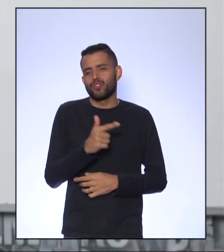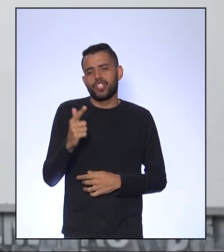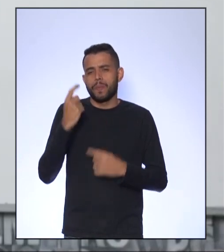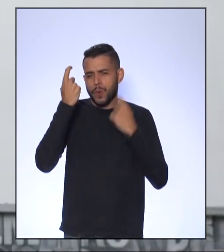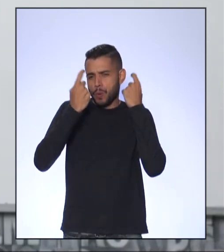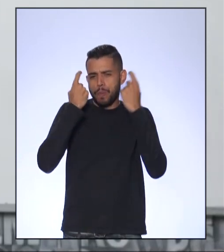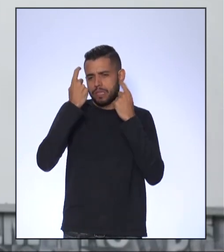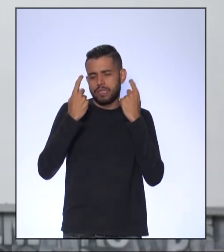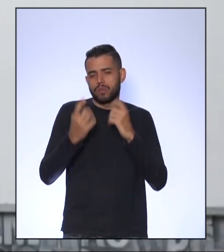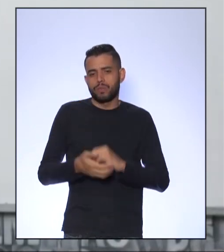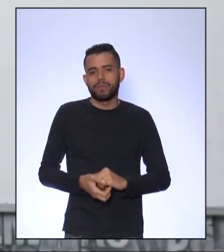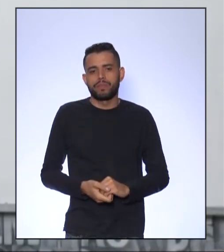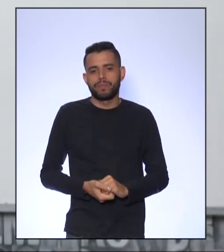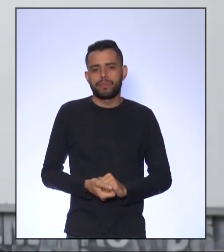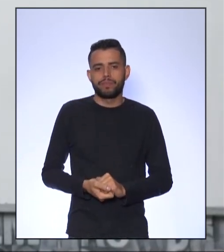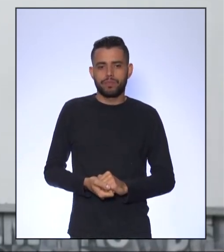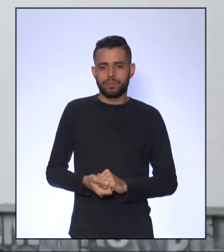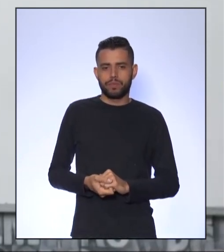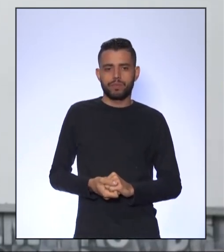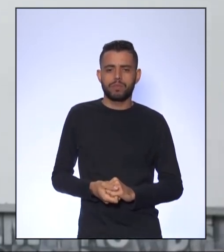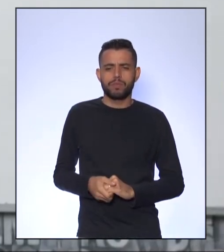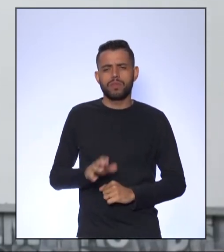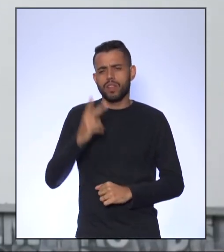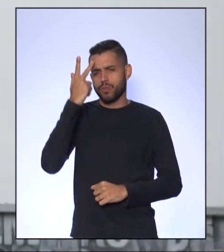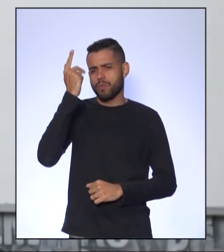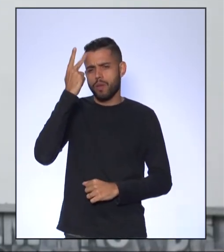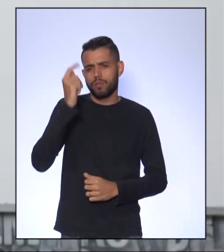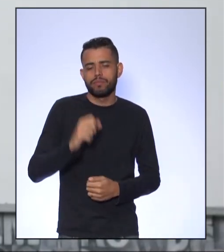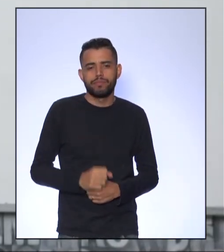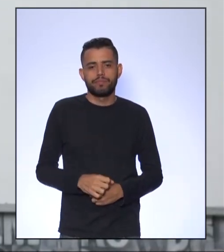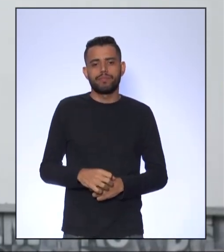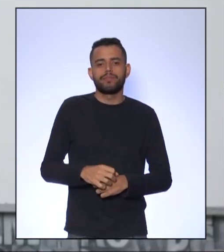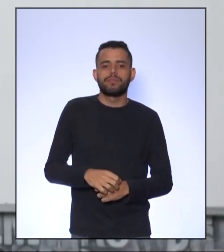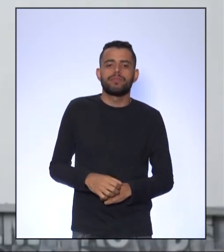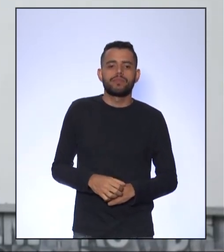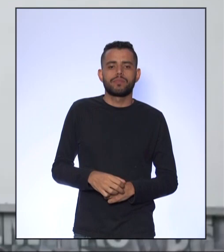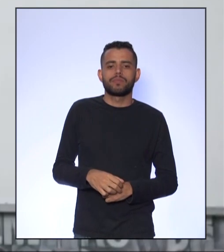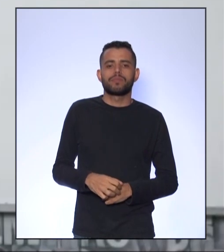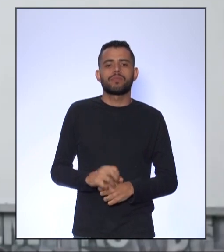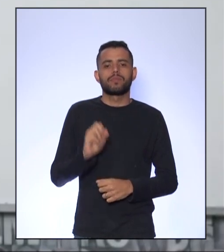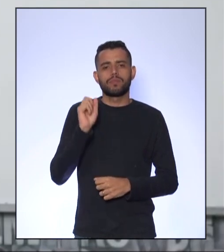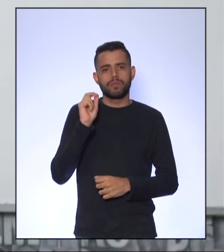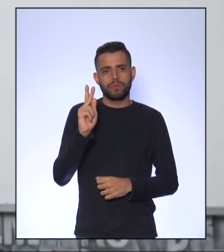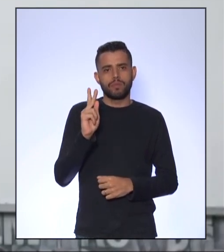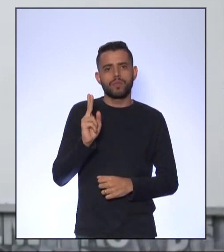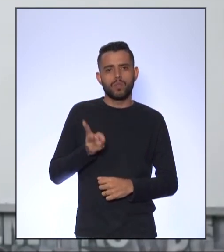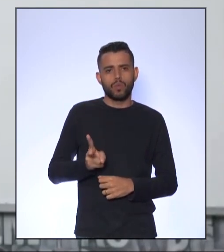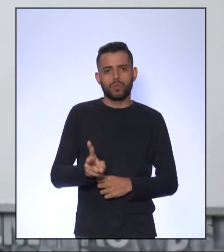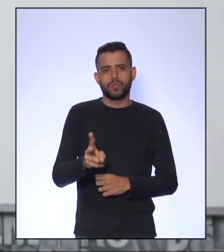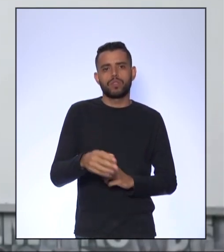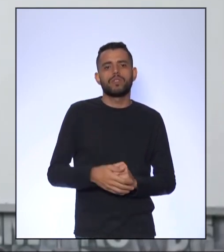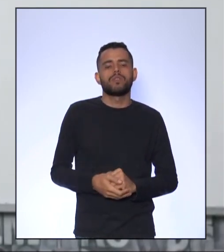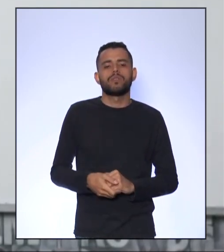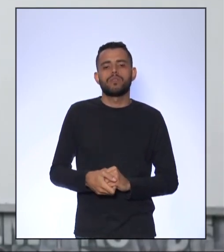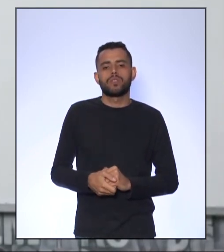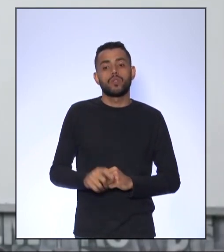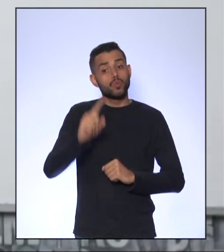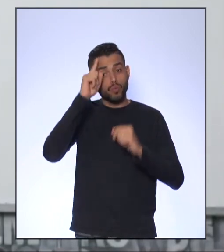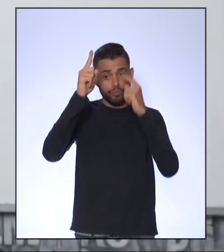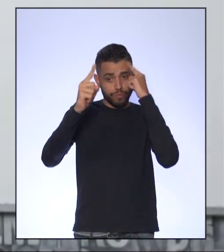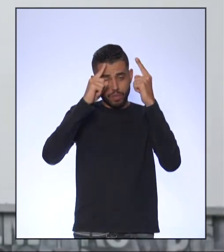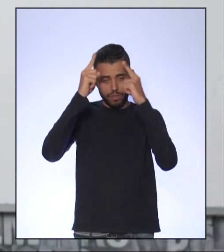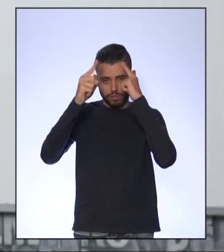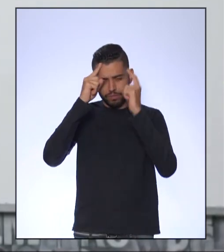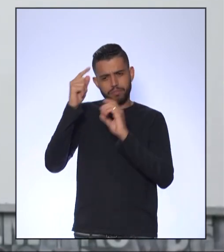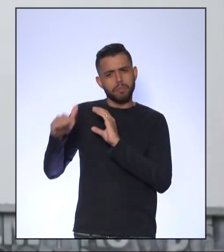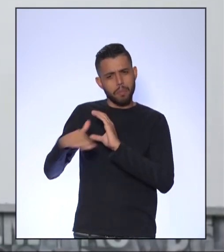pequena variação, mas é algo normal. Tranquilo, galerinha? Então vamos seguir aqui. Mande lá suas dúvidas, que